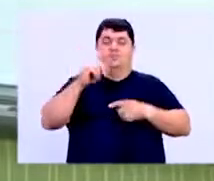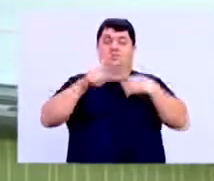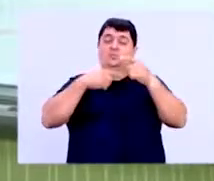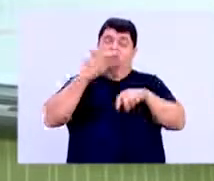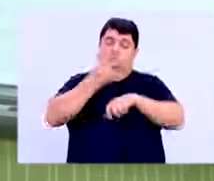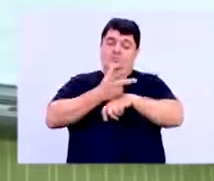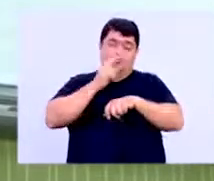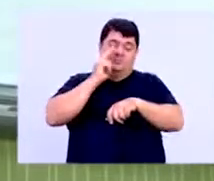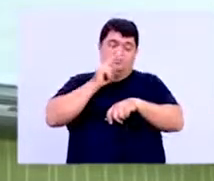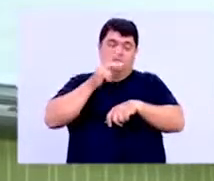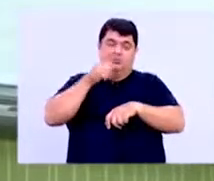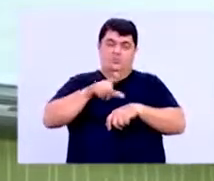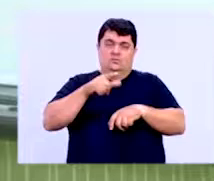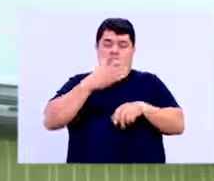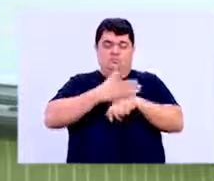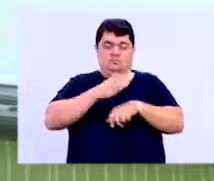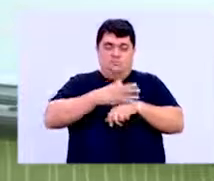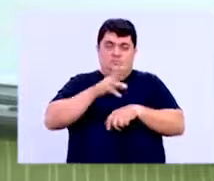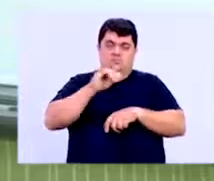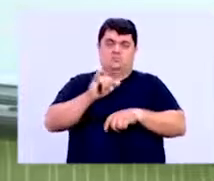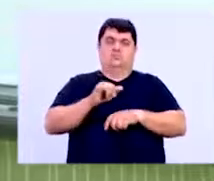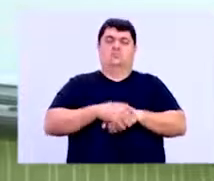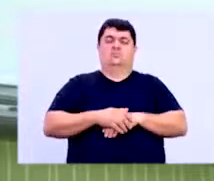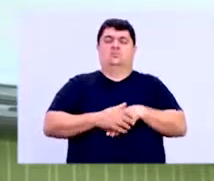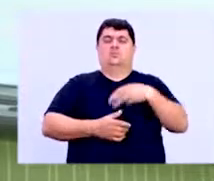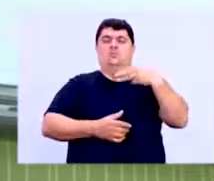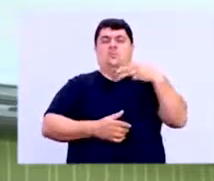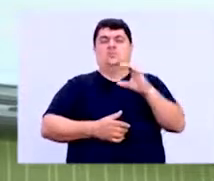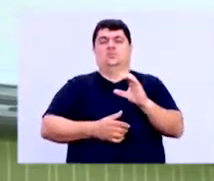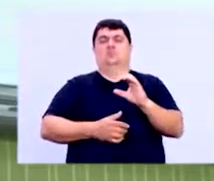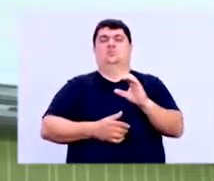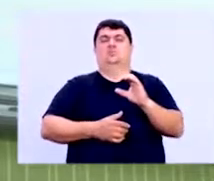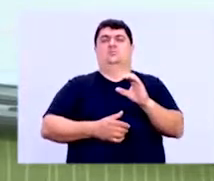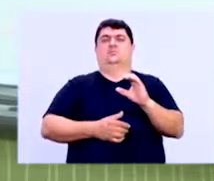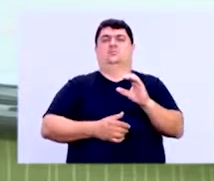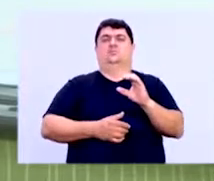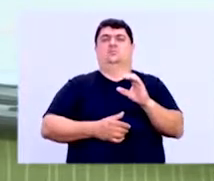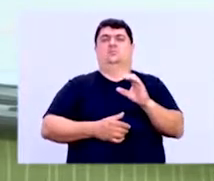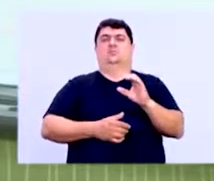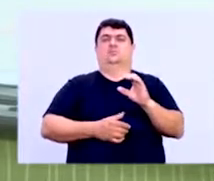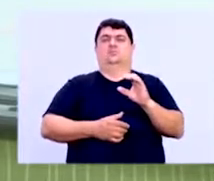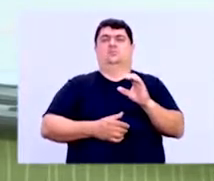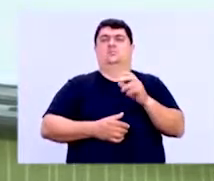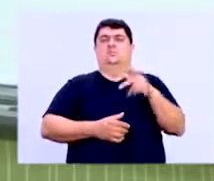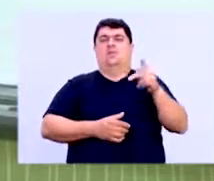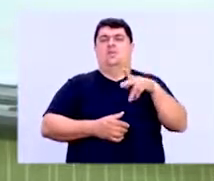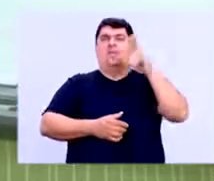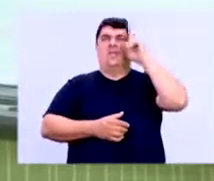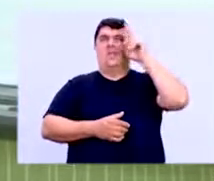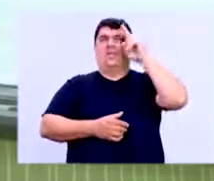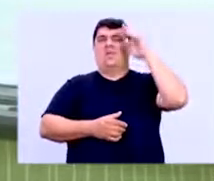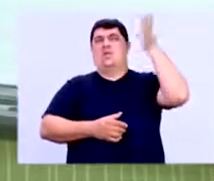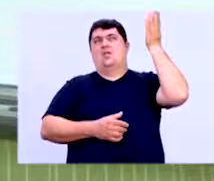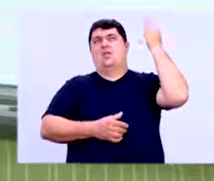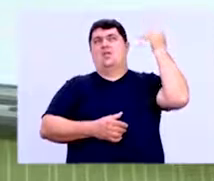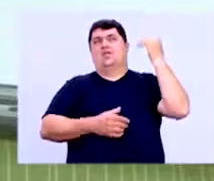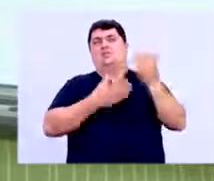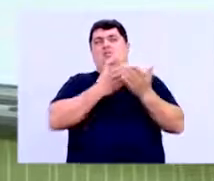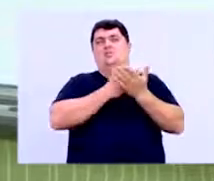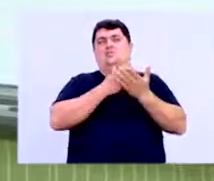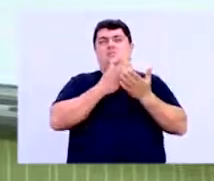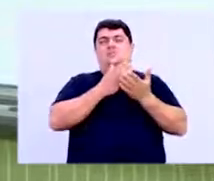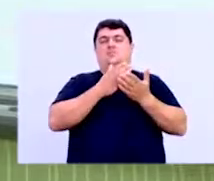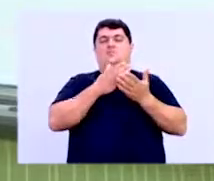rever e aperfeiçoar. A margem de contribuição. Professor Ivan, o senhor lembra quando a gente falava lá no começo, a contabilidade